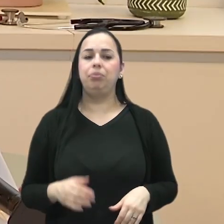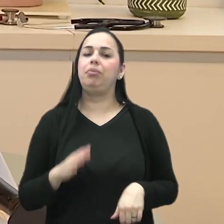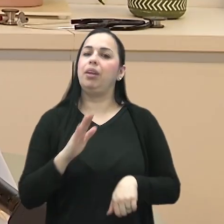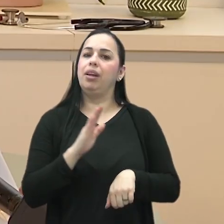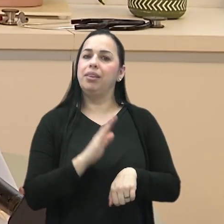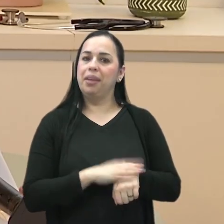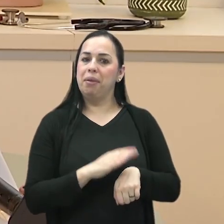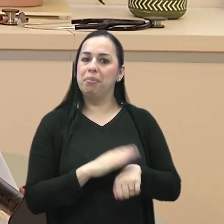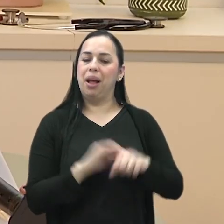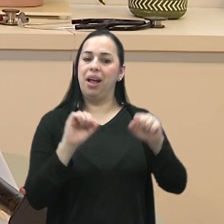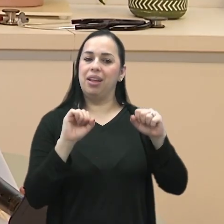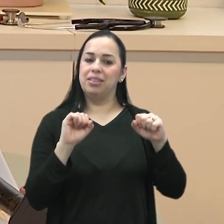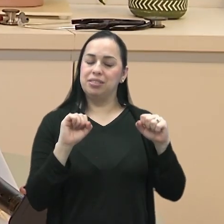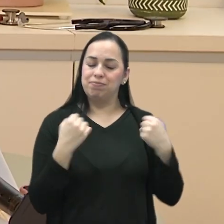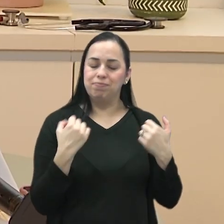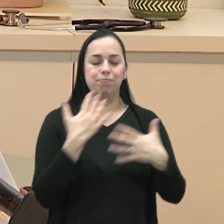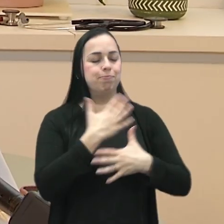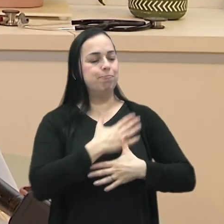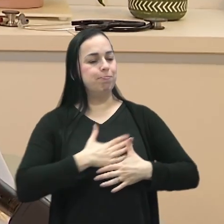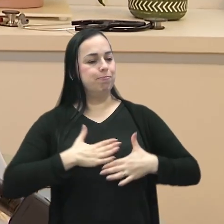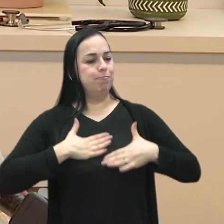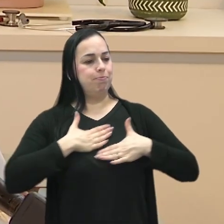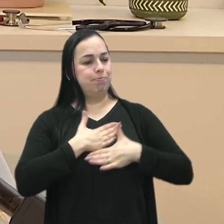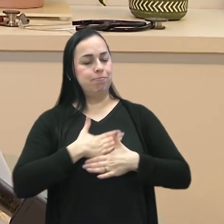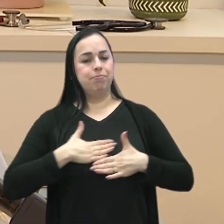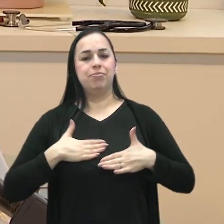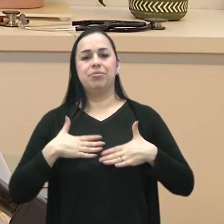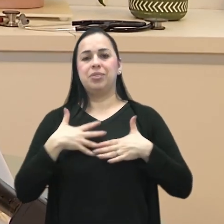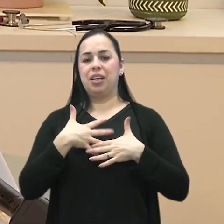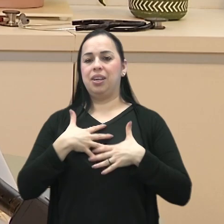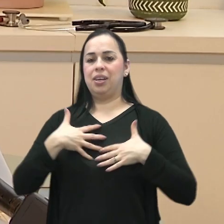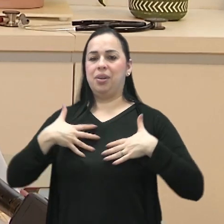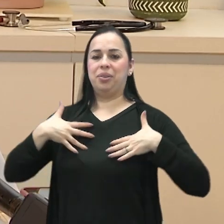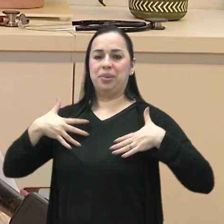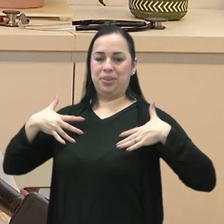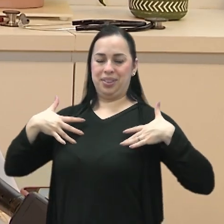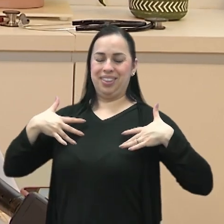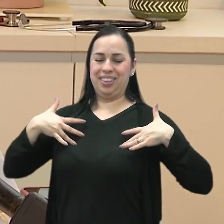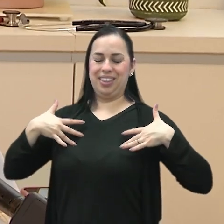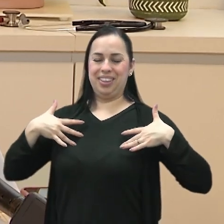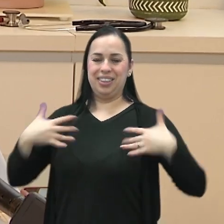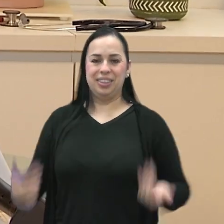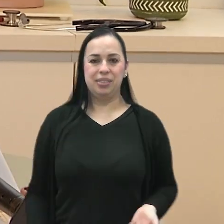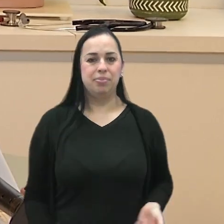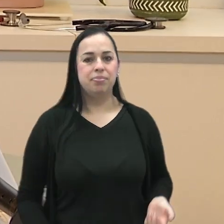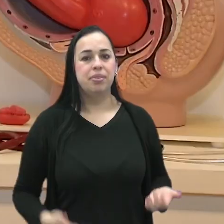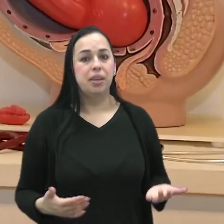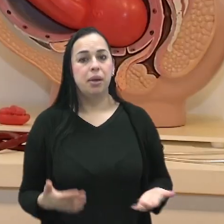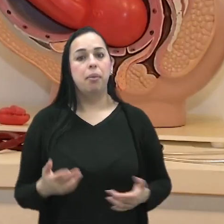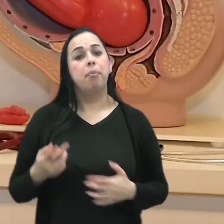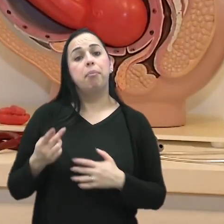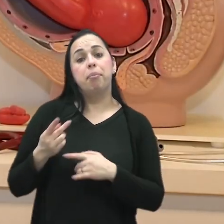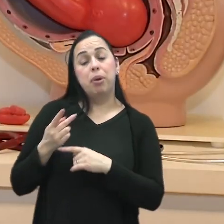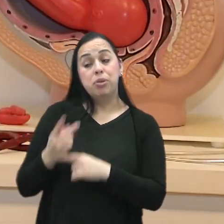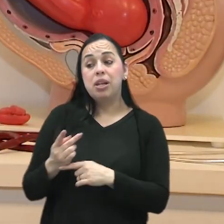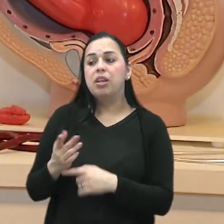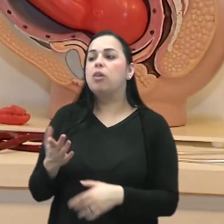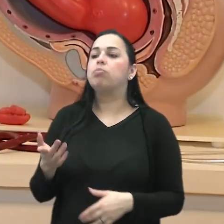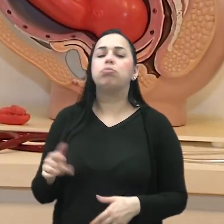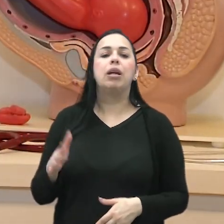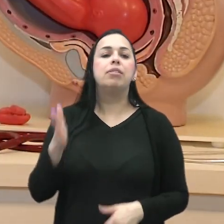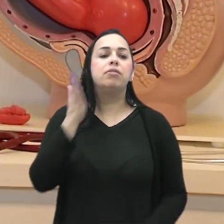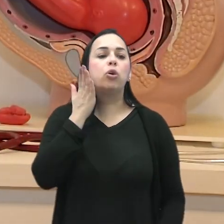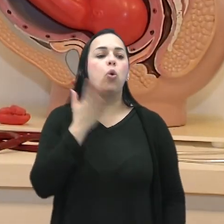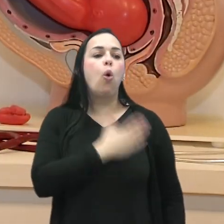Ter tempo para fazer atividades prazerosas ajuda no cuidado com a saúde emocional. Ela precisa procurar o que